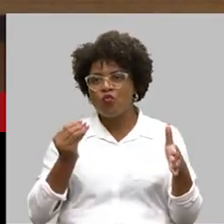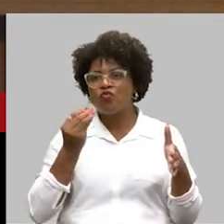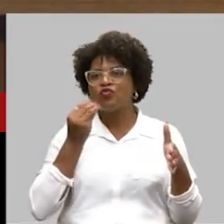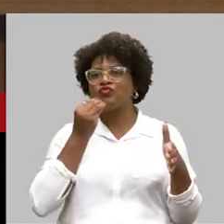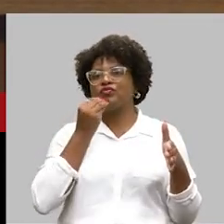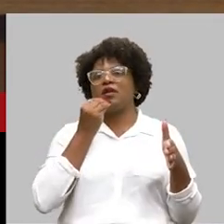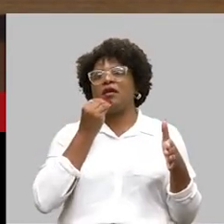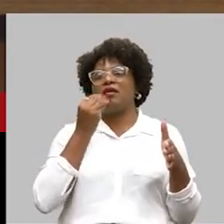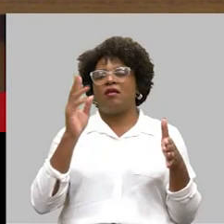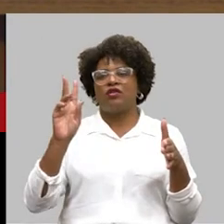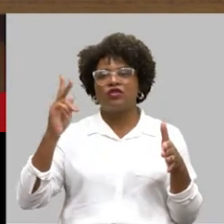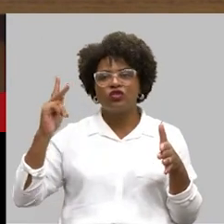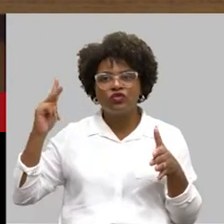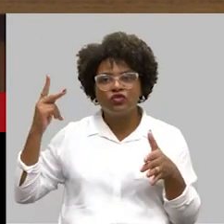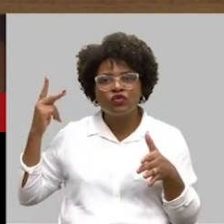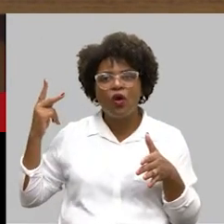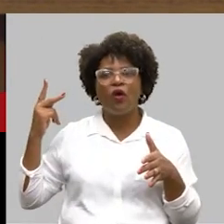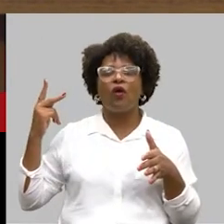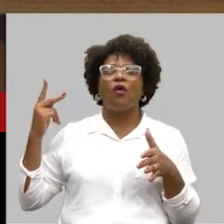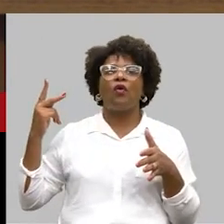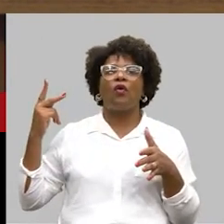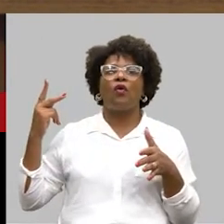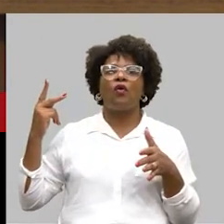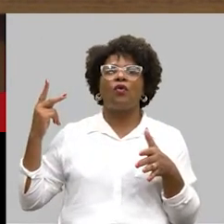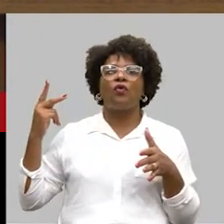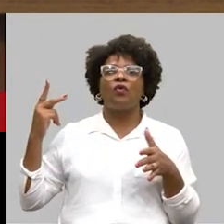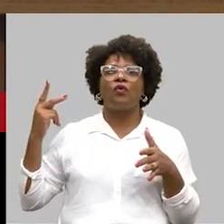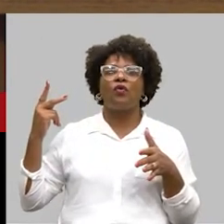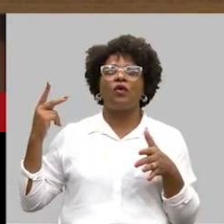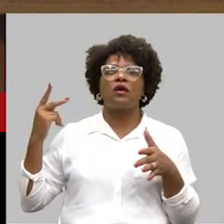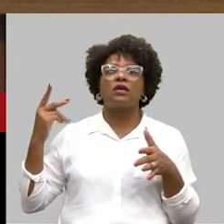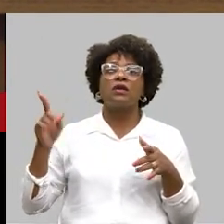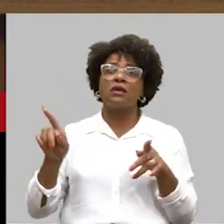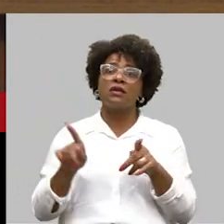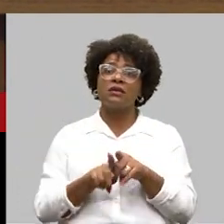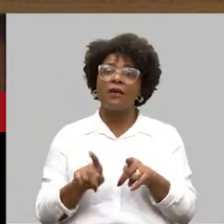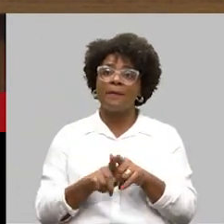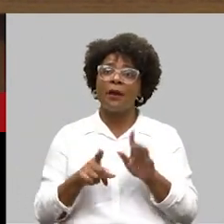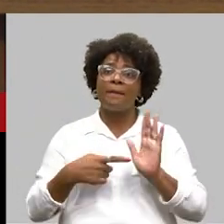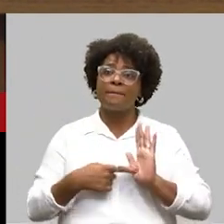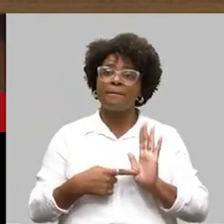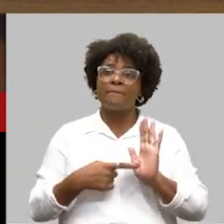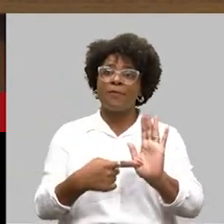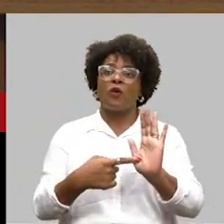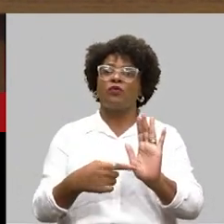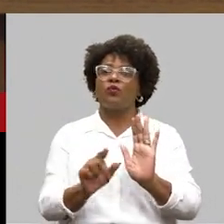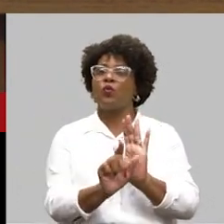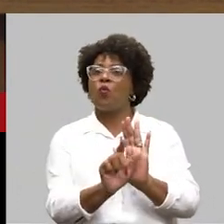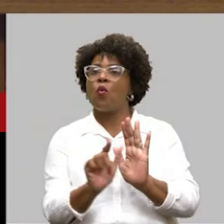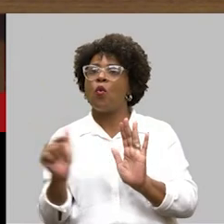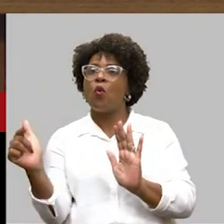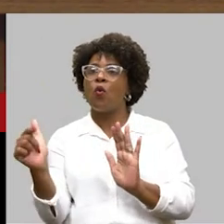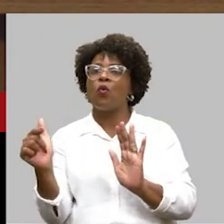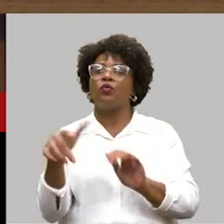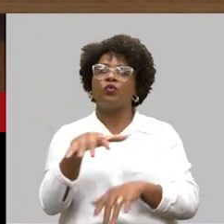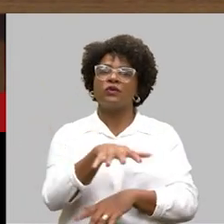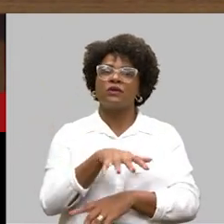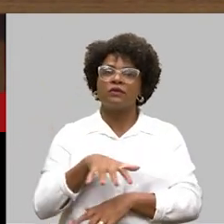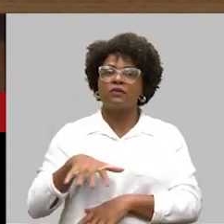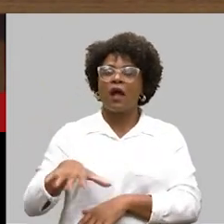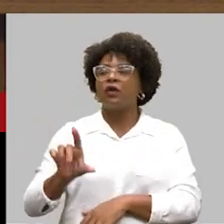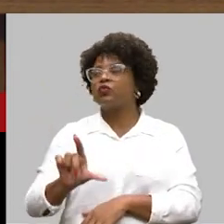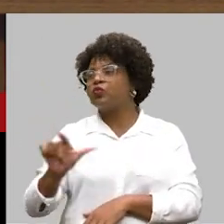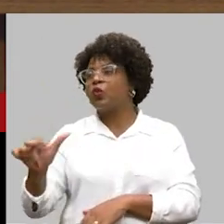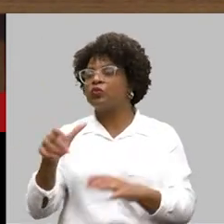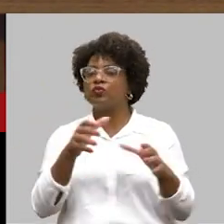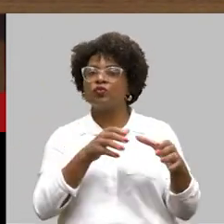e é ela que que abre e nos leva para alcançar outros outros espaços e outros lugares mas por que que